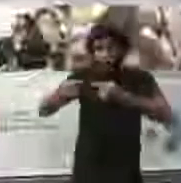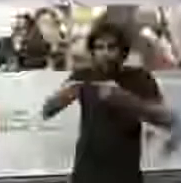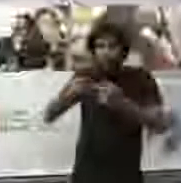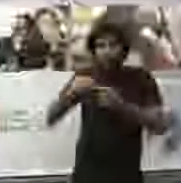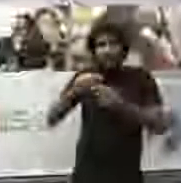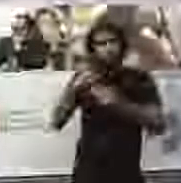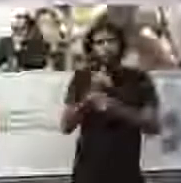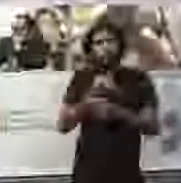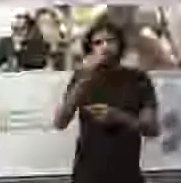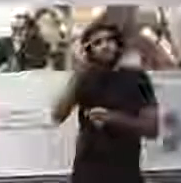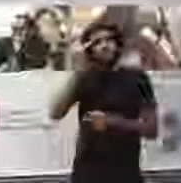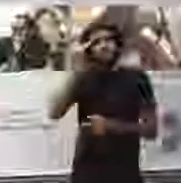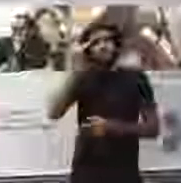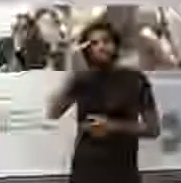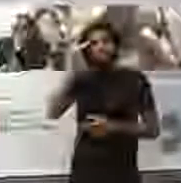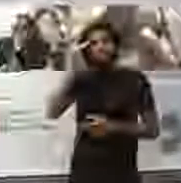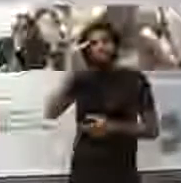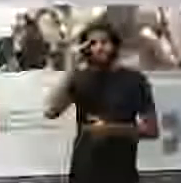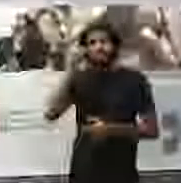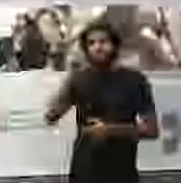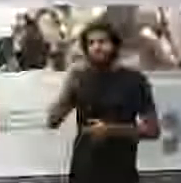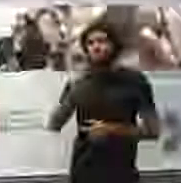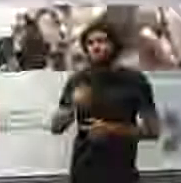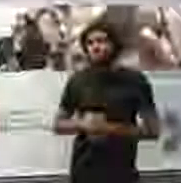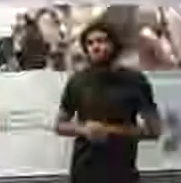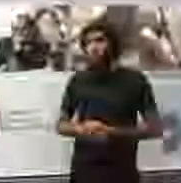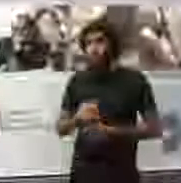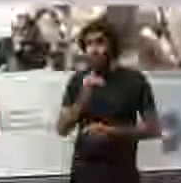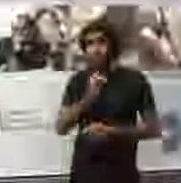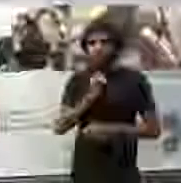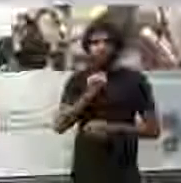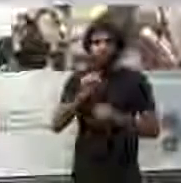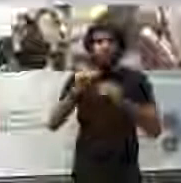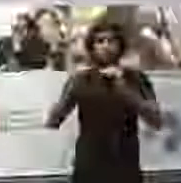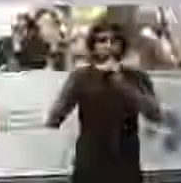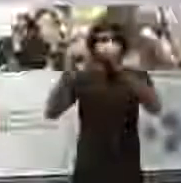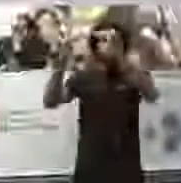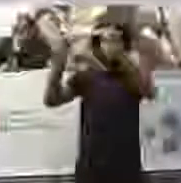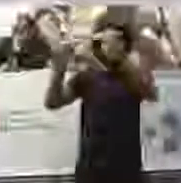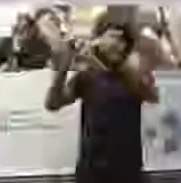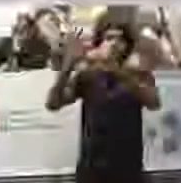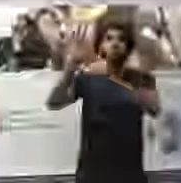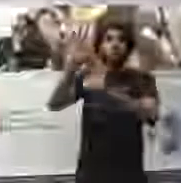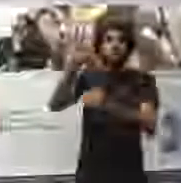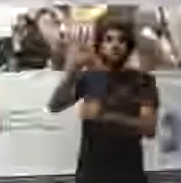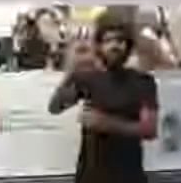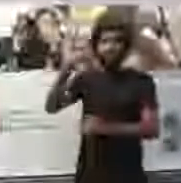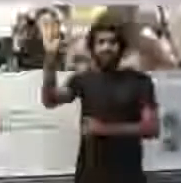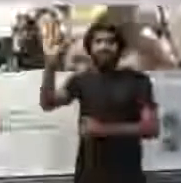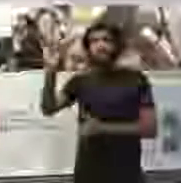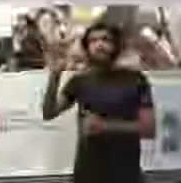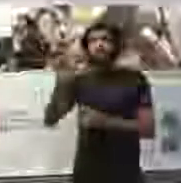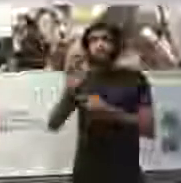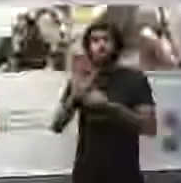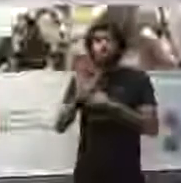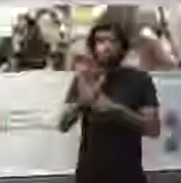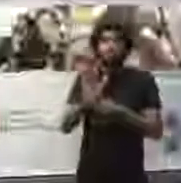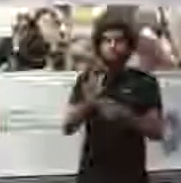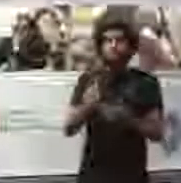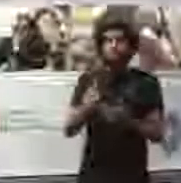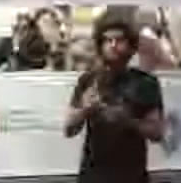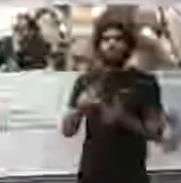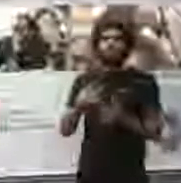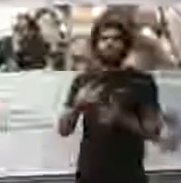que os o próprio supremo tribunal federal já sinalizou que outras formas de gestão é